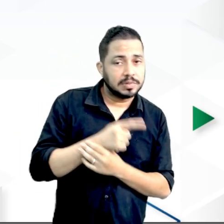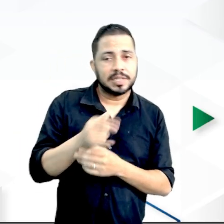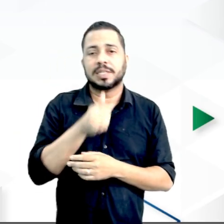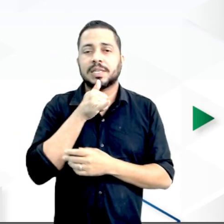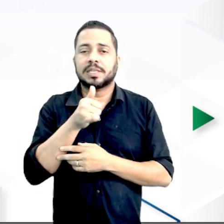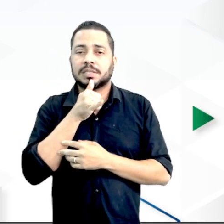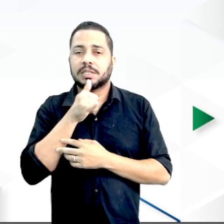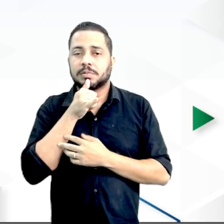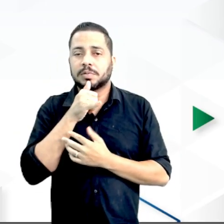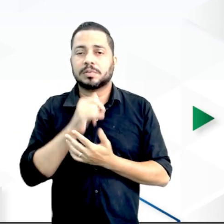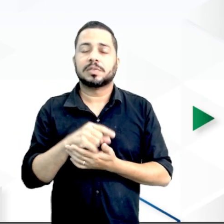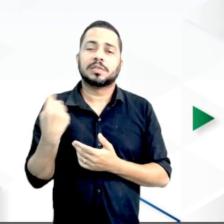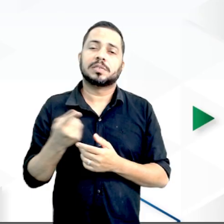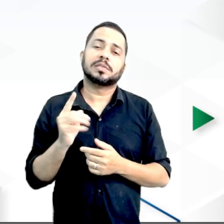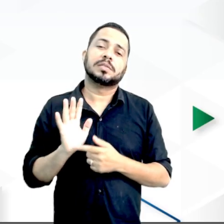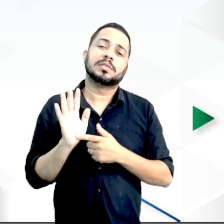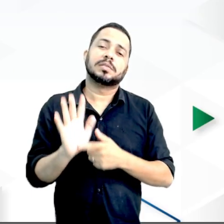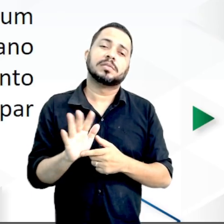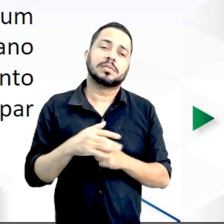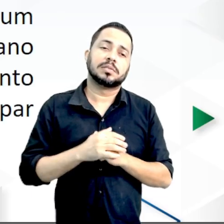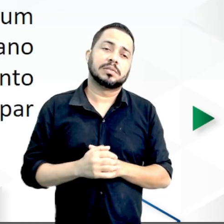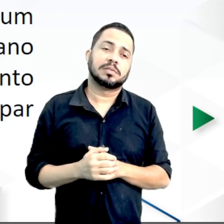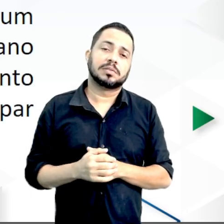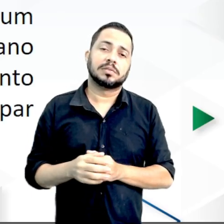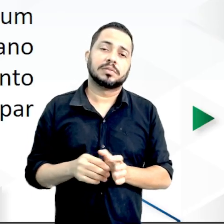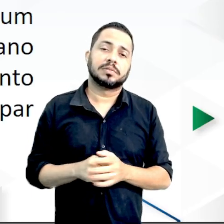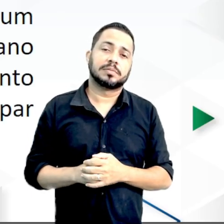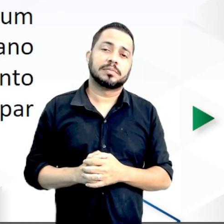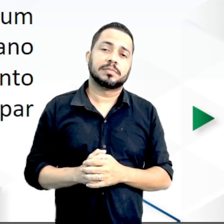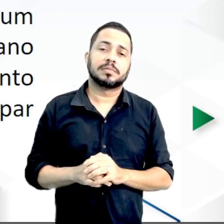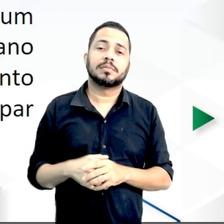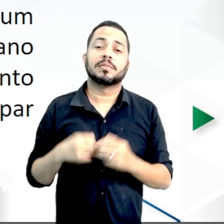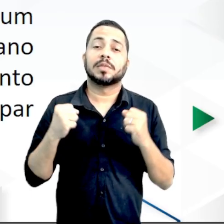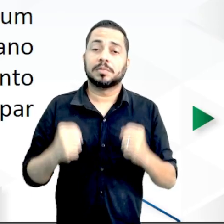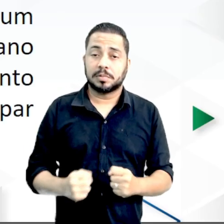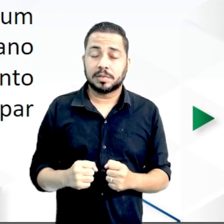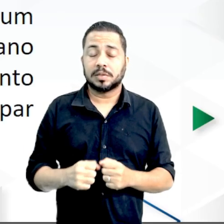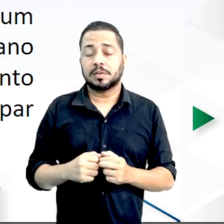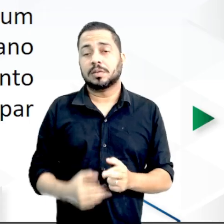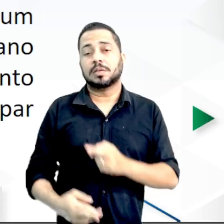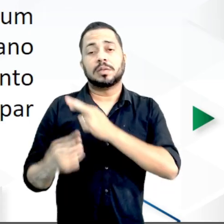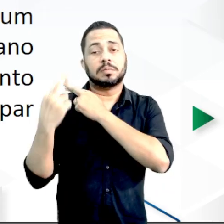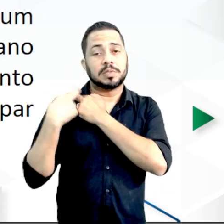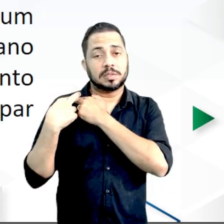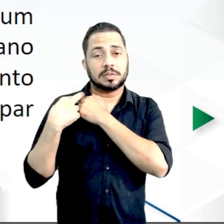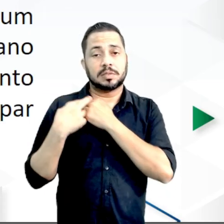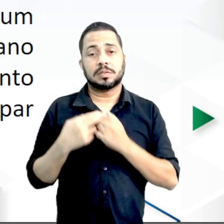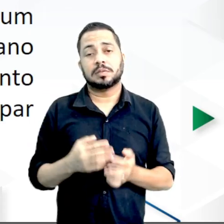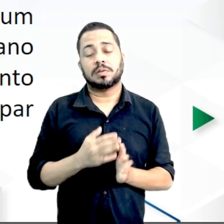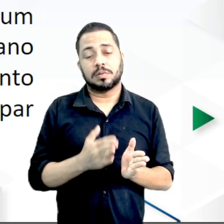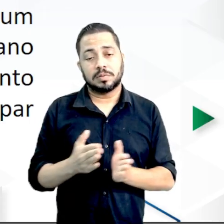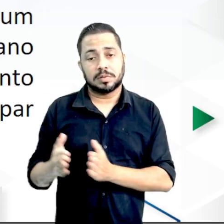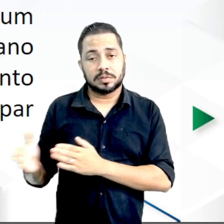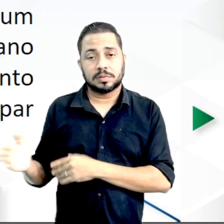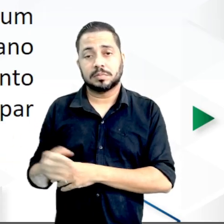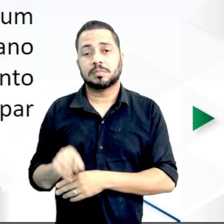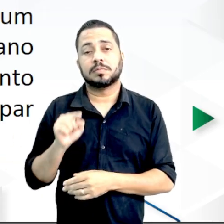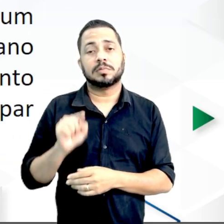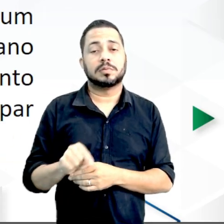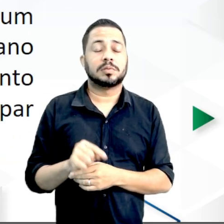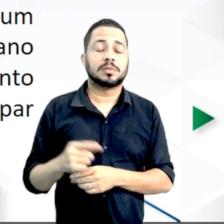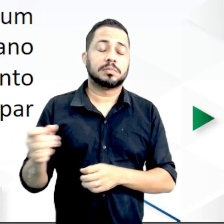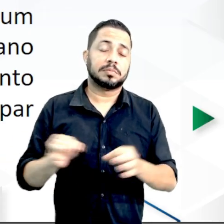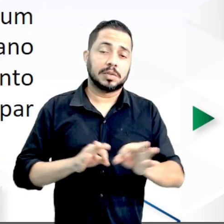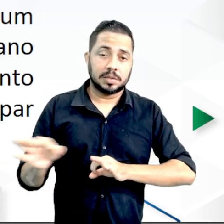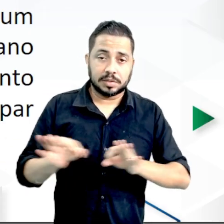que a gente deu com o símbolo do EducaPE. Podemos representar um par ordenado por meio de um ponto em que o